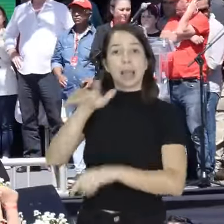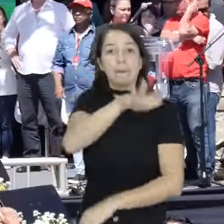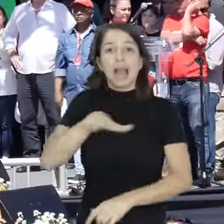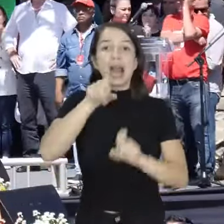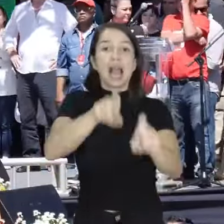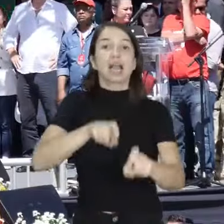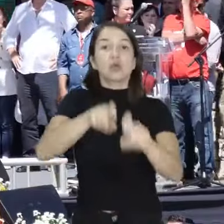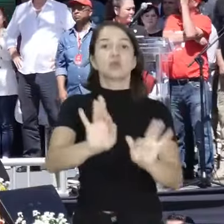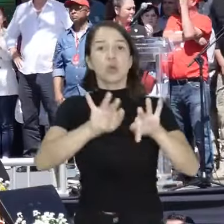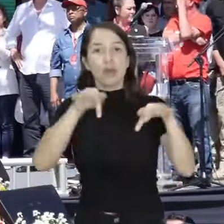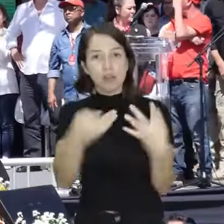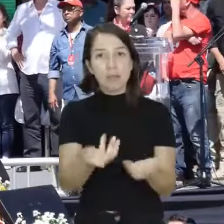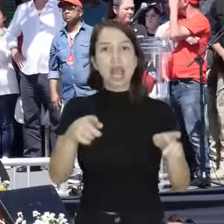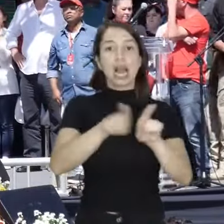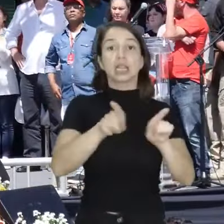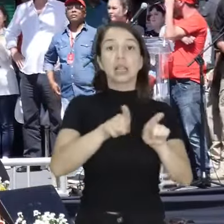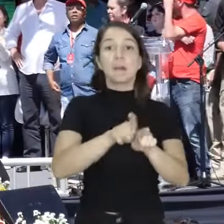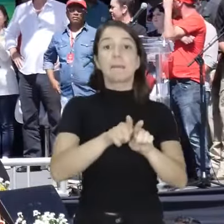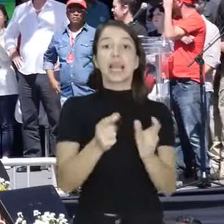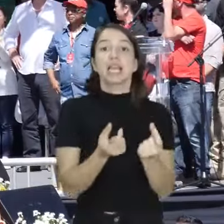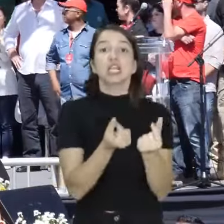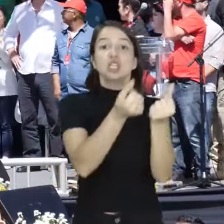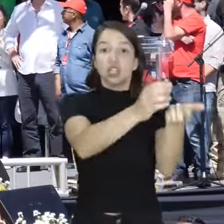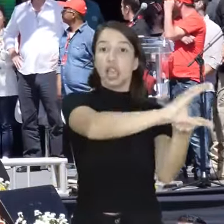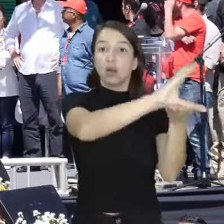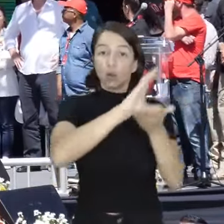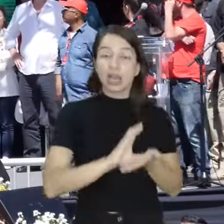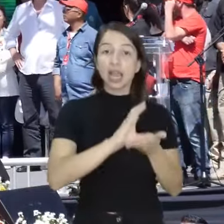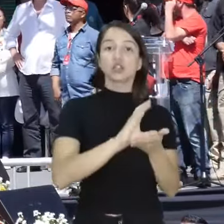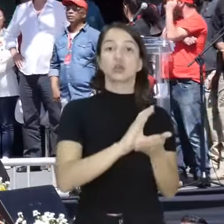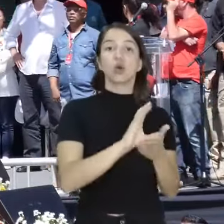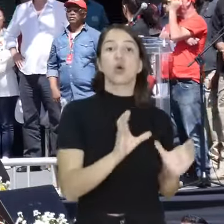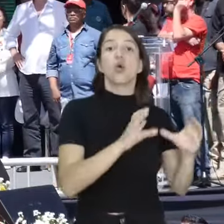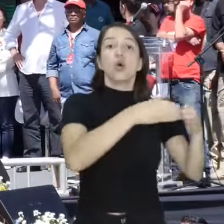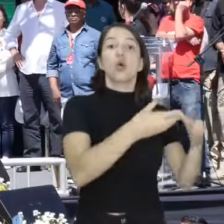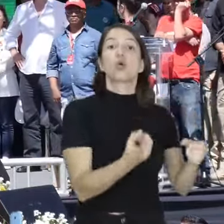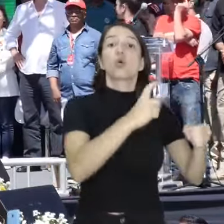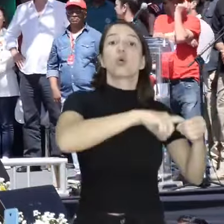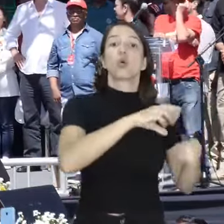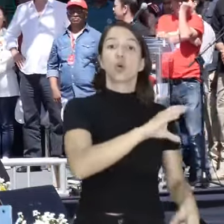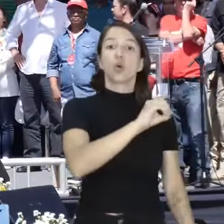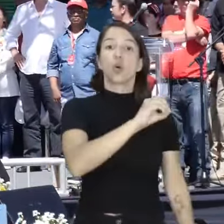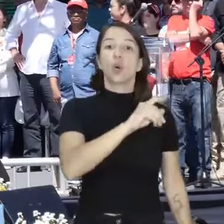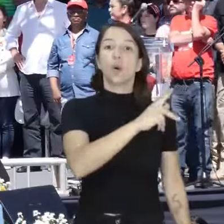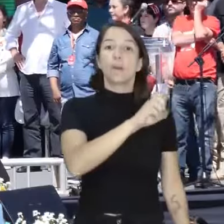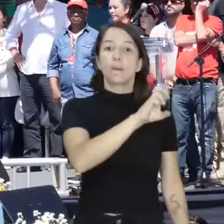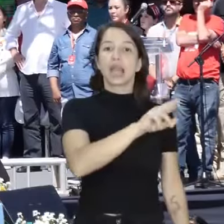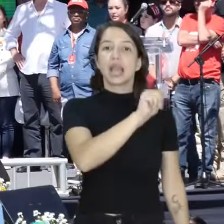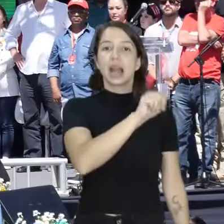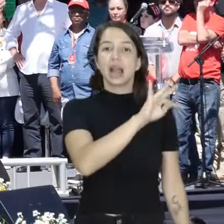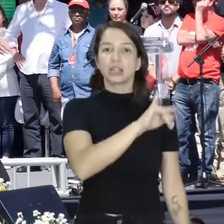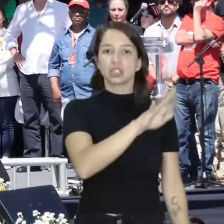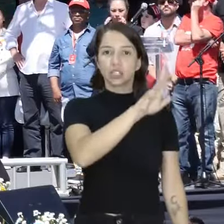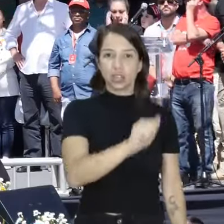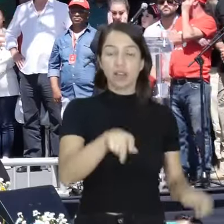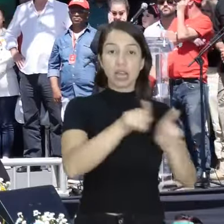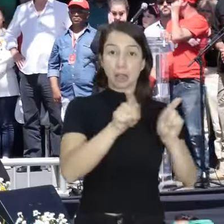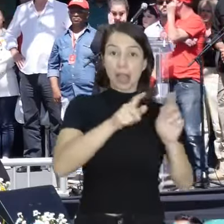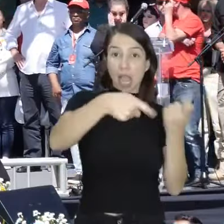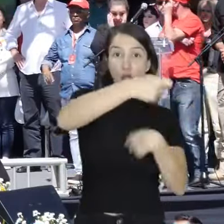as cooperativas nesse país. A chamada economia criativa, nós vamos ter que colocar a